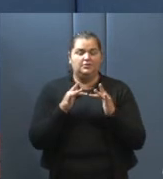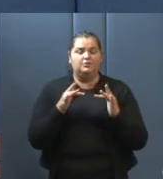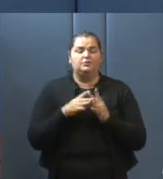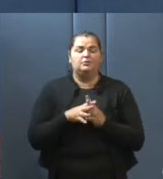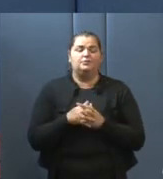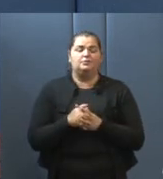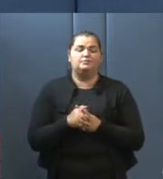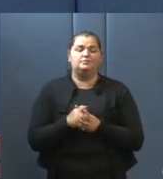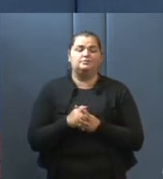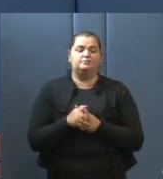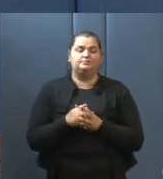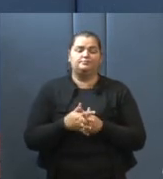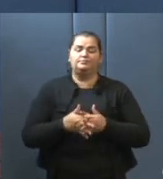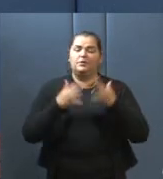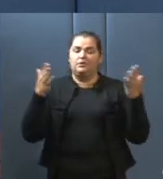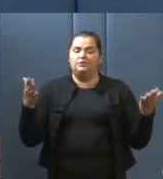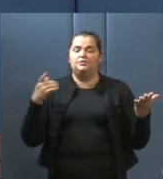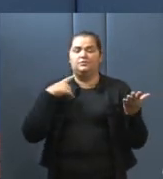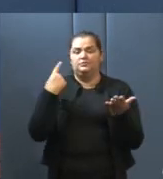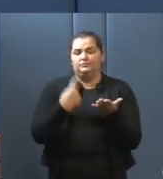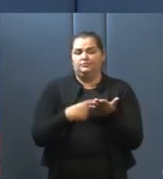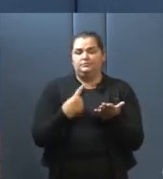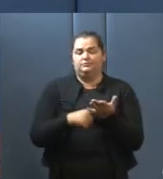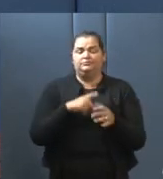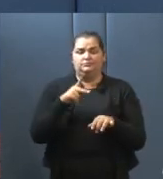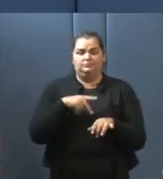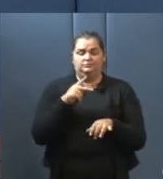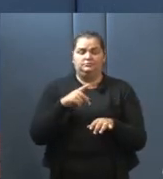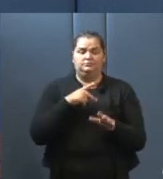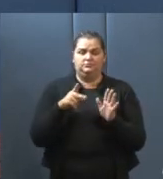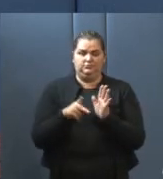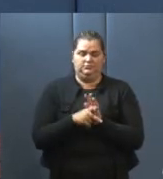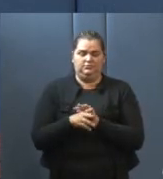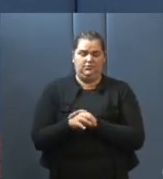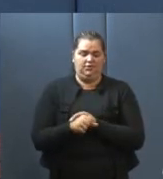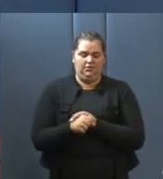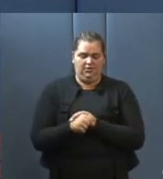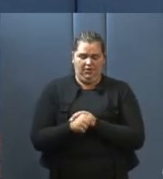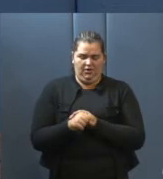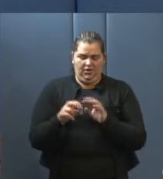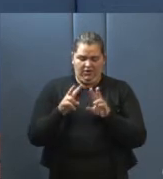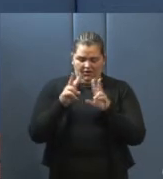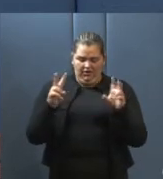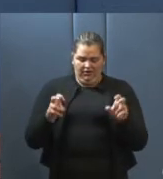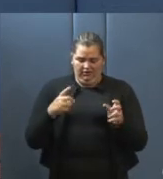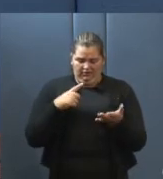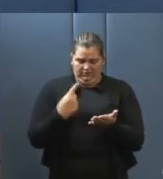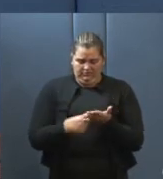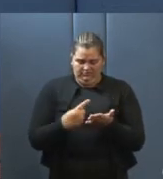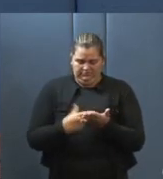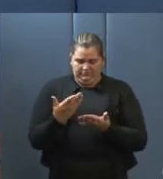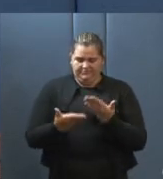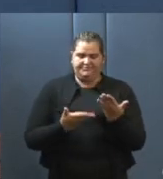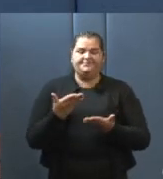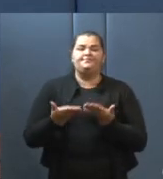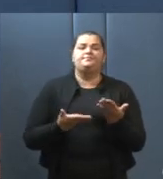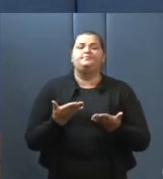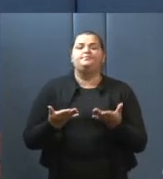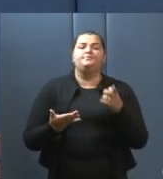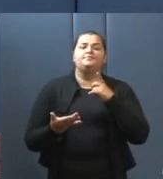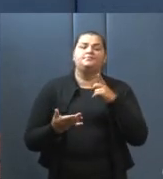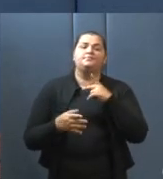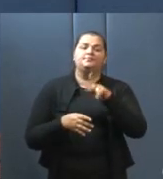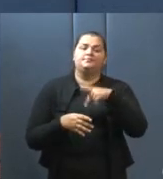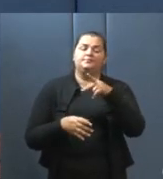tentar ter o maior comprometimento do país no clube. É algo que se repete, o secretariado está atento, os países